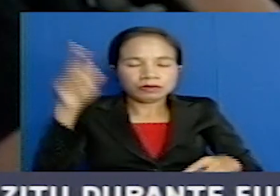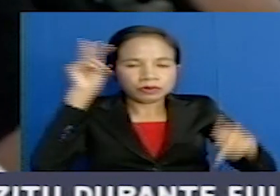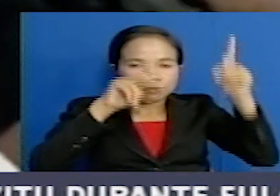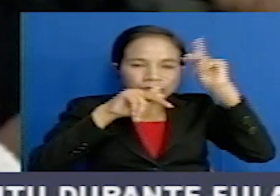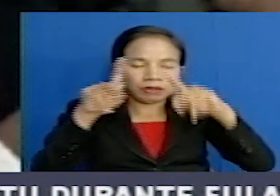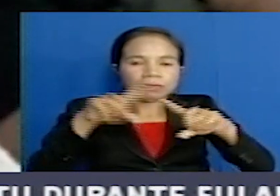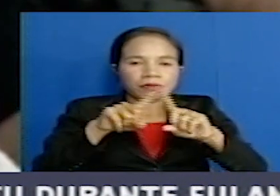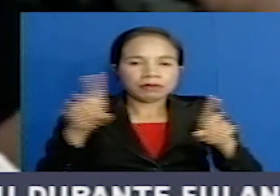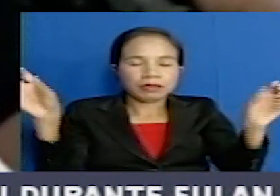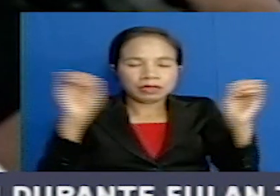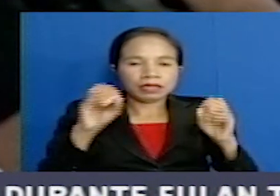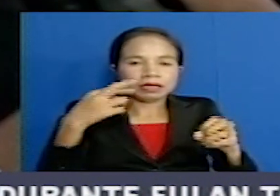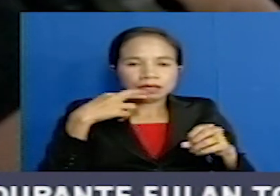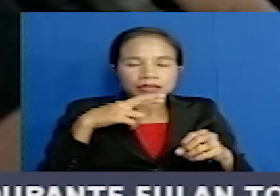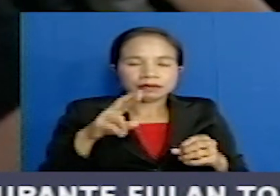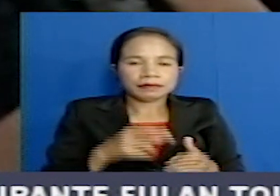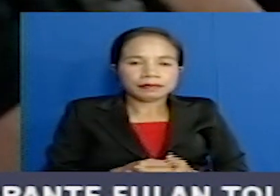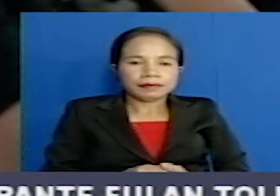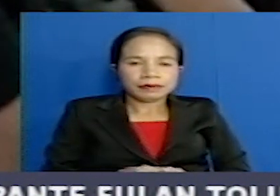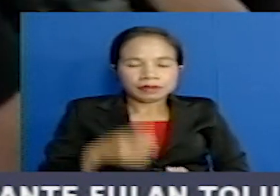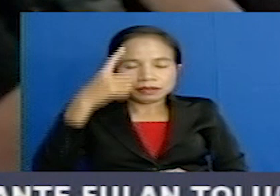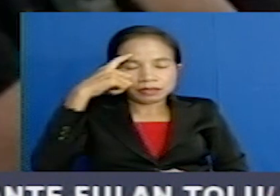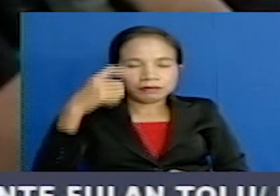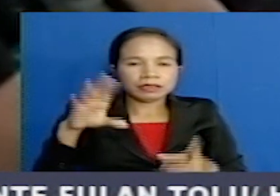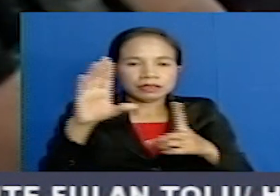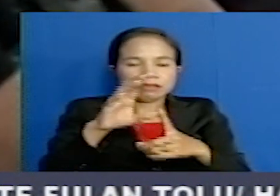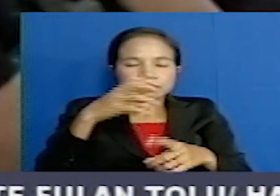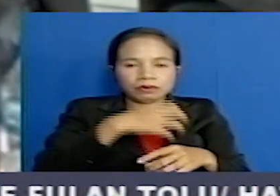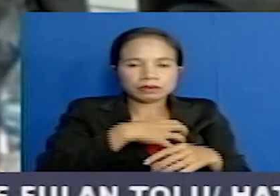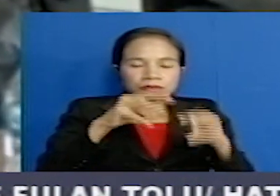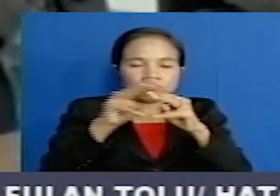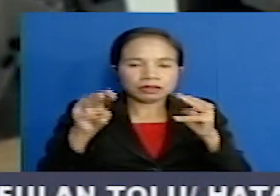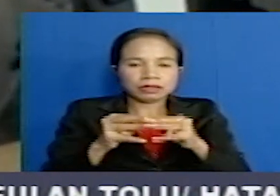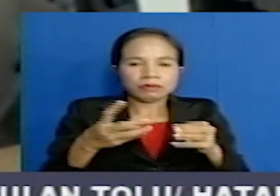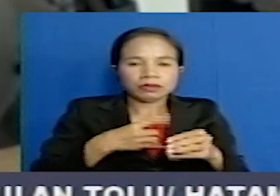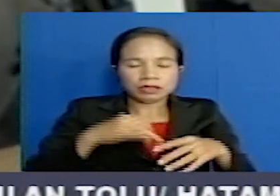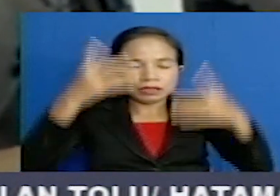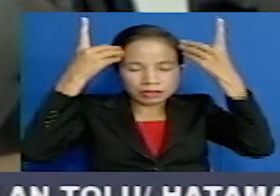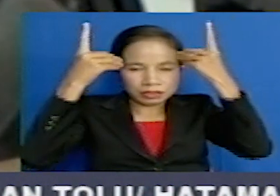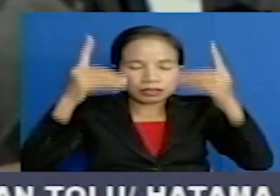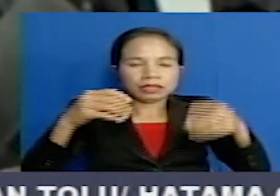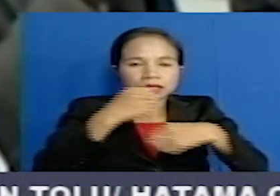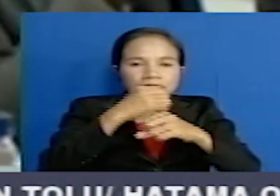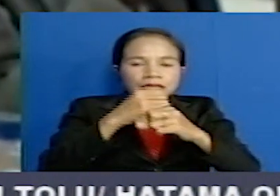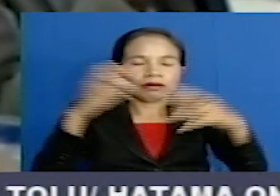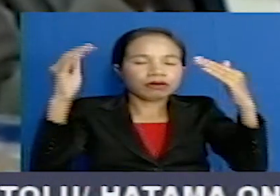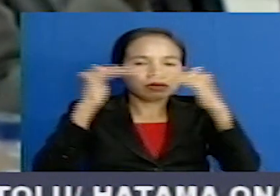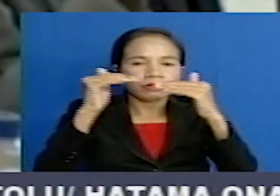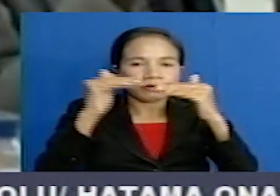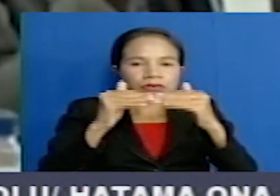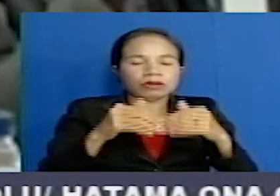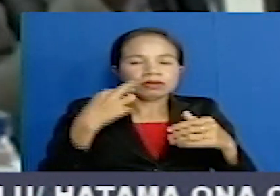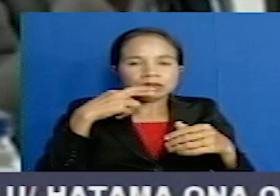problema ne, mai bela iha solução. Tambane, Comando Polícia Município Dili decide, realiza diálogo ne,